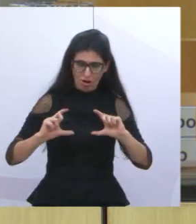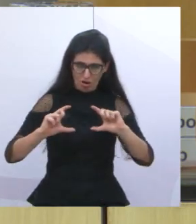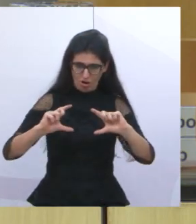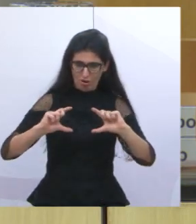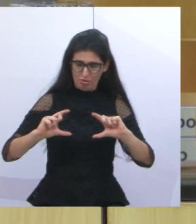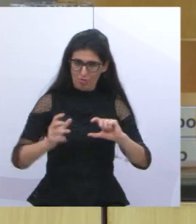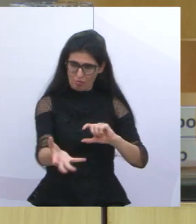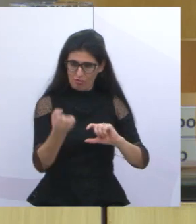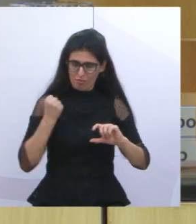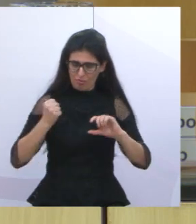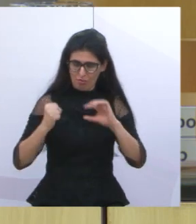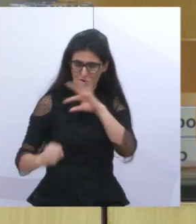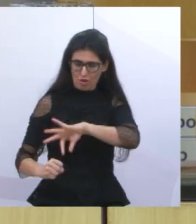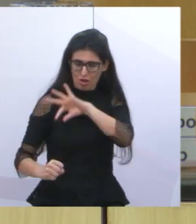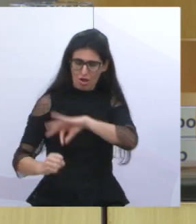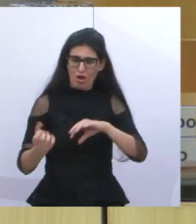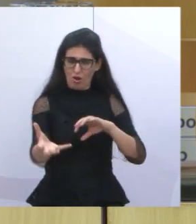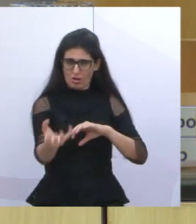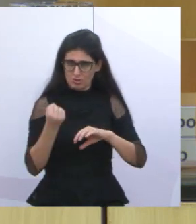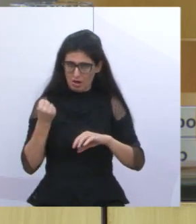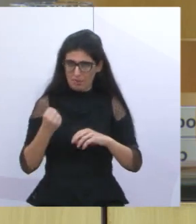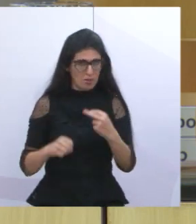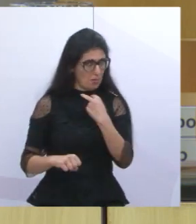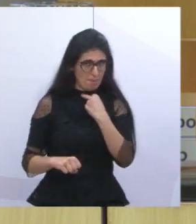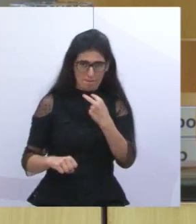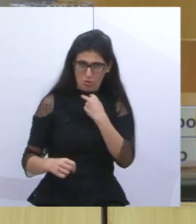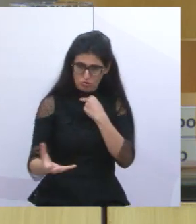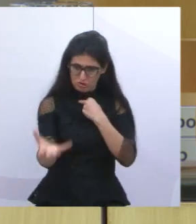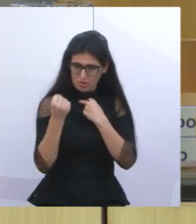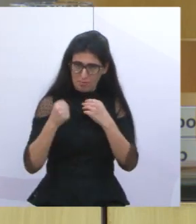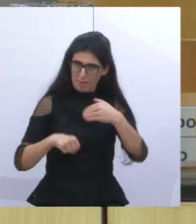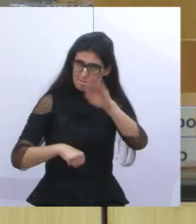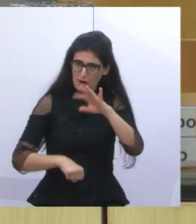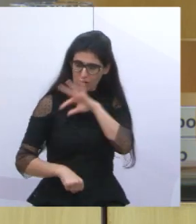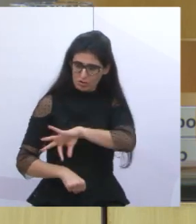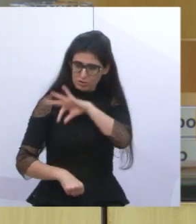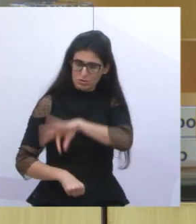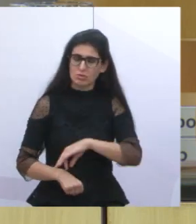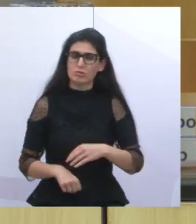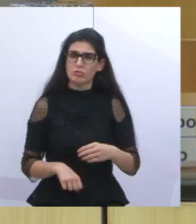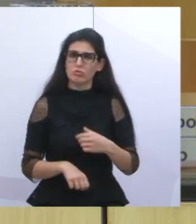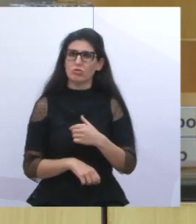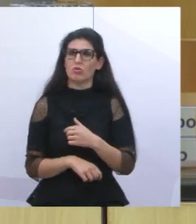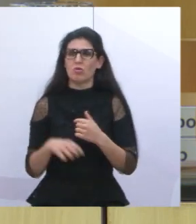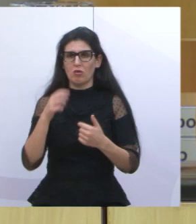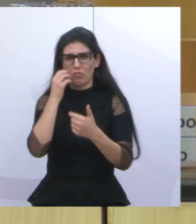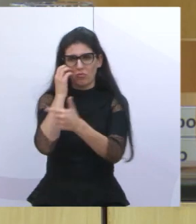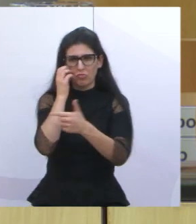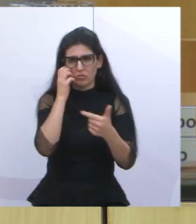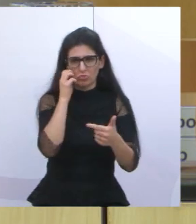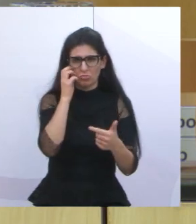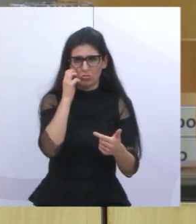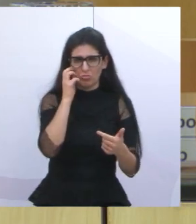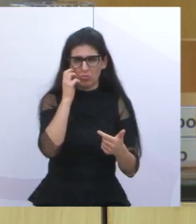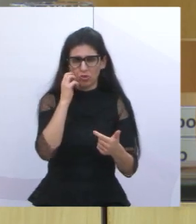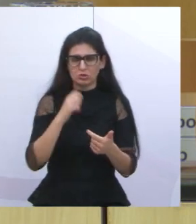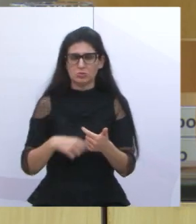não exceda a 22 valores de referência do município,